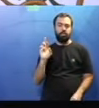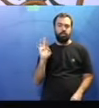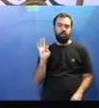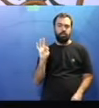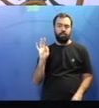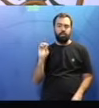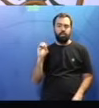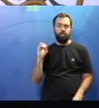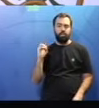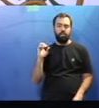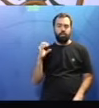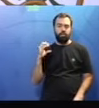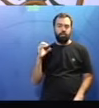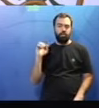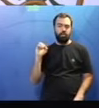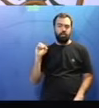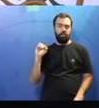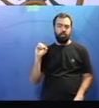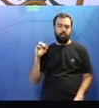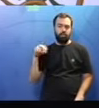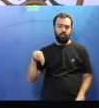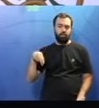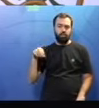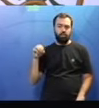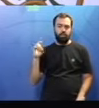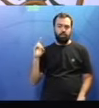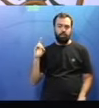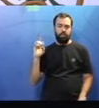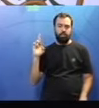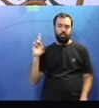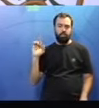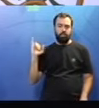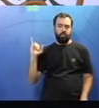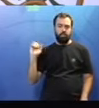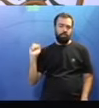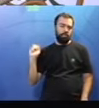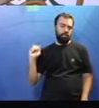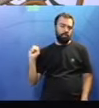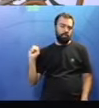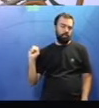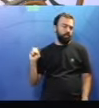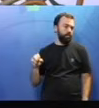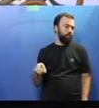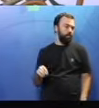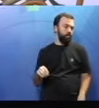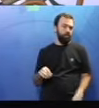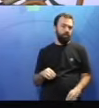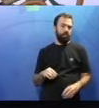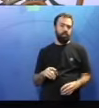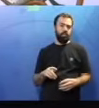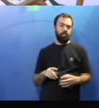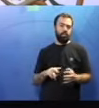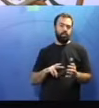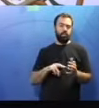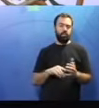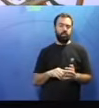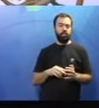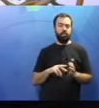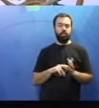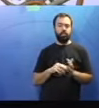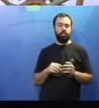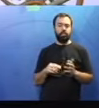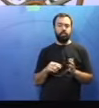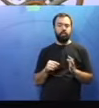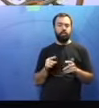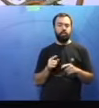liberar energia para as atividades da célula. Aqui estão micrografias, que são fotos de um aparelho,